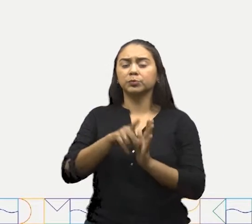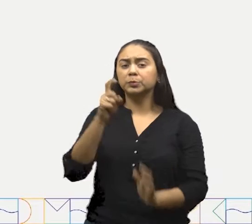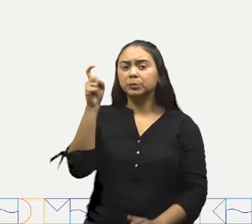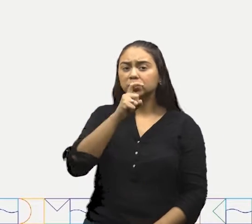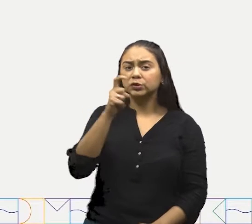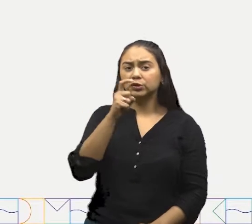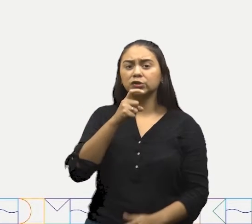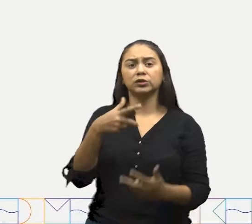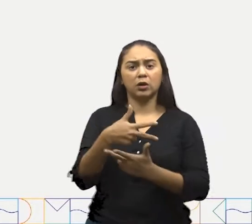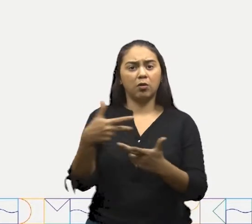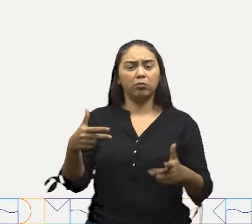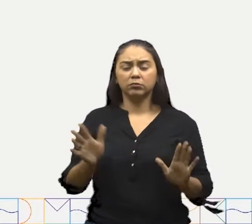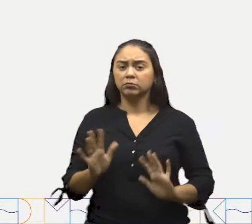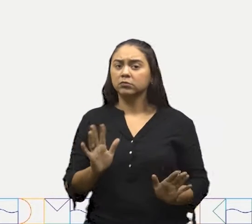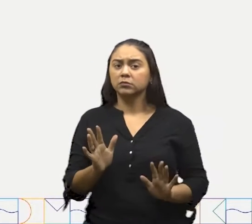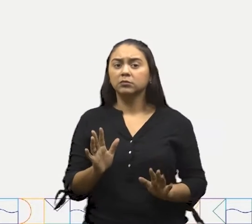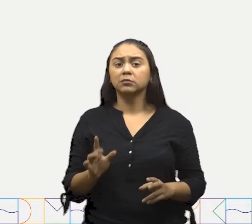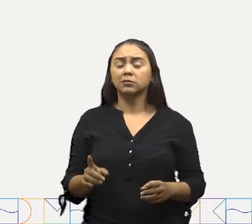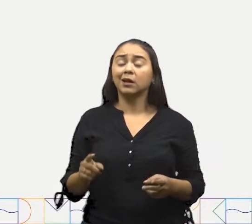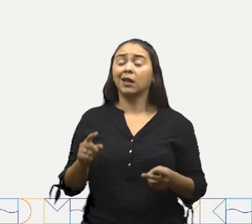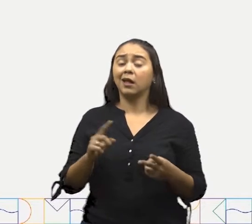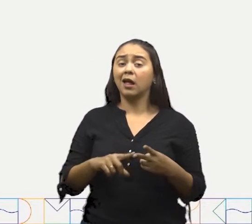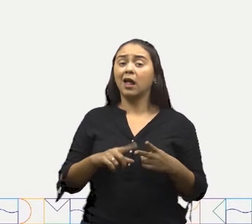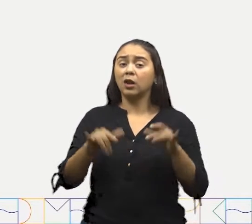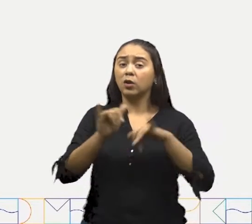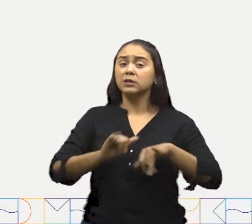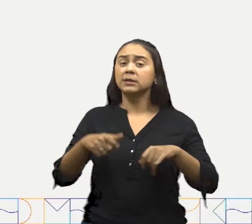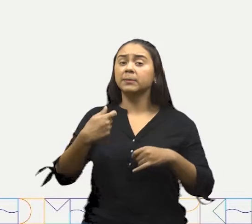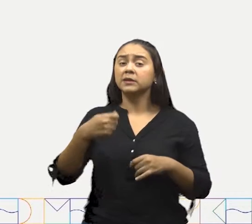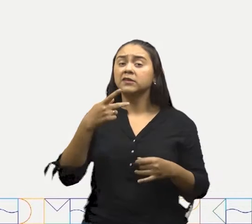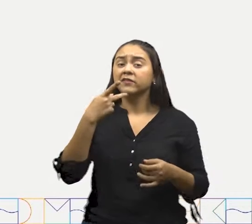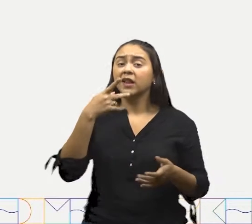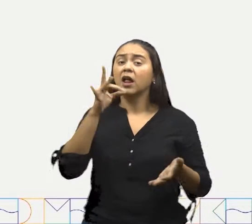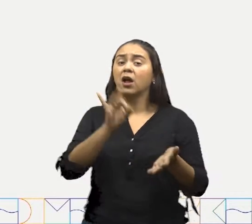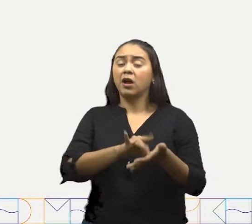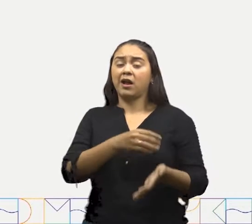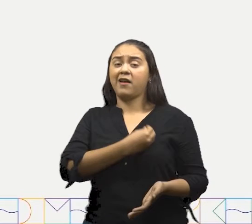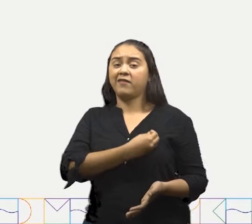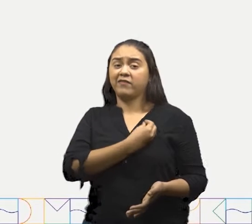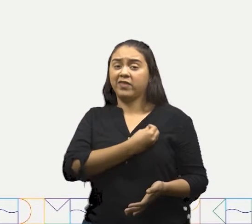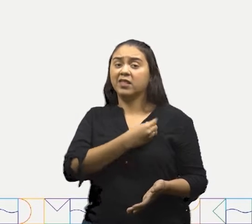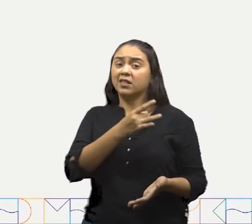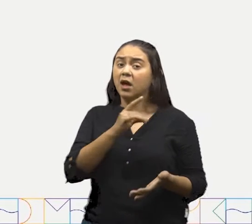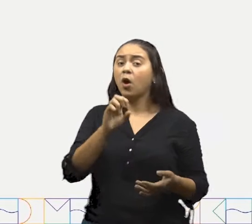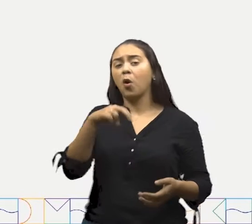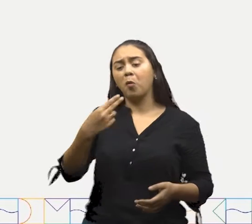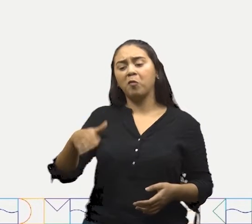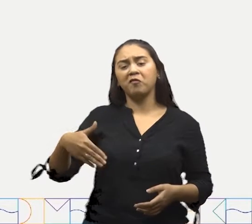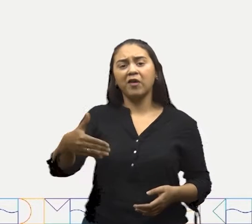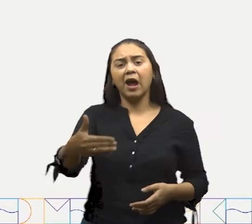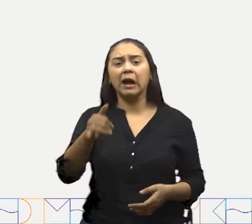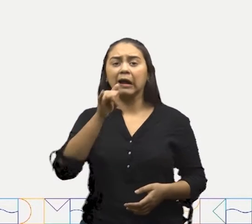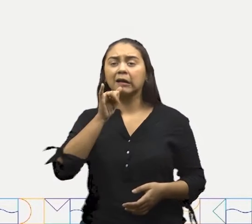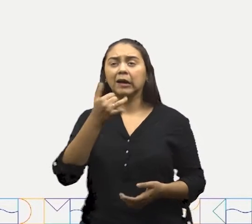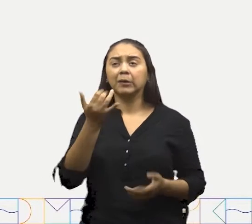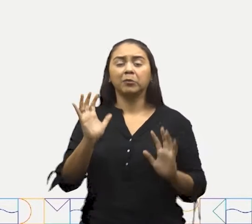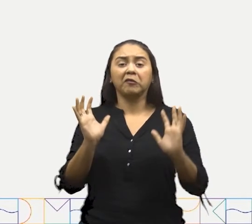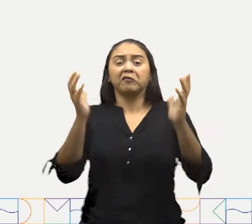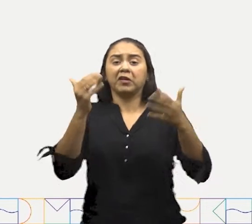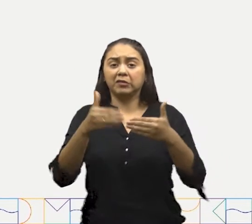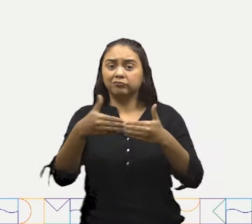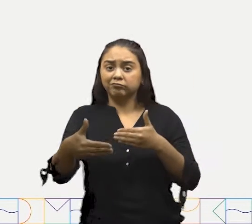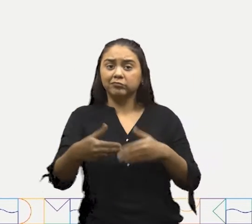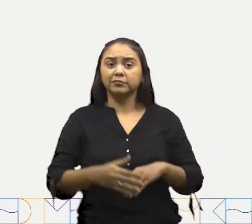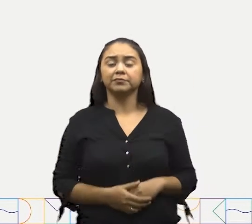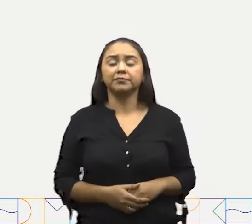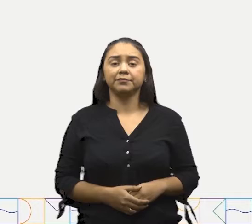uma notícia, falamos de algo que aconteceu na vida real ou que ainda acontecerá, algum evento, por exemplo.